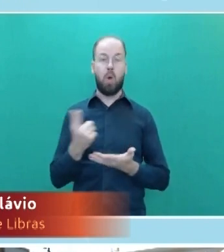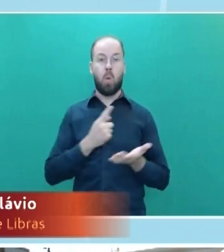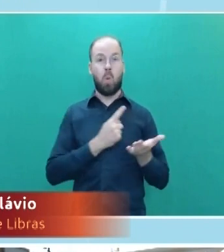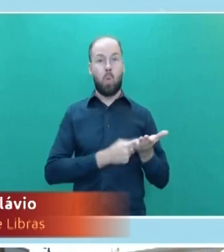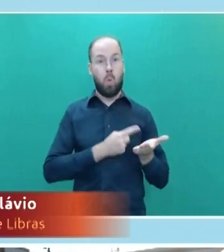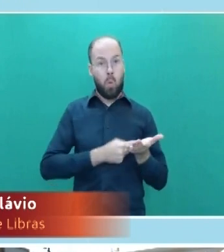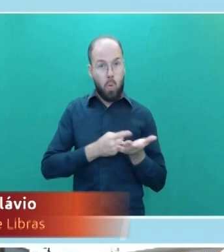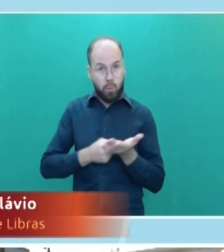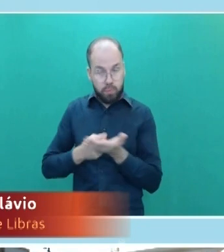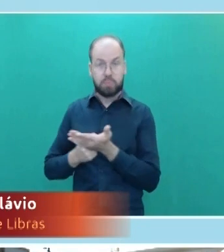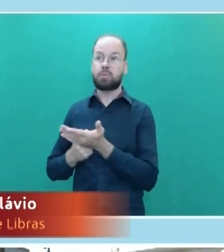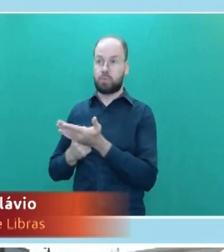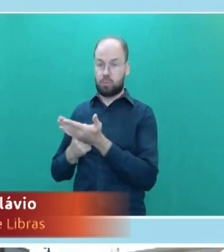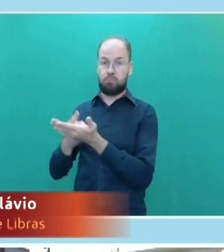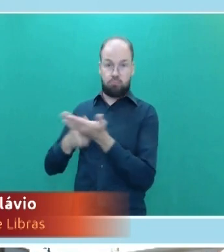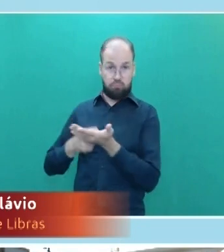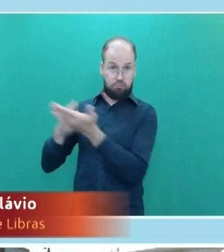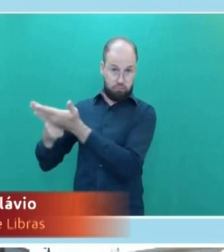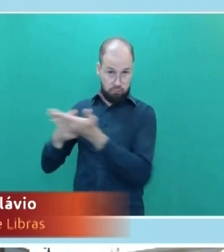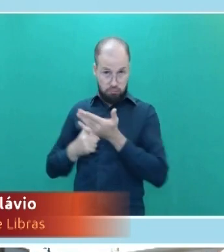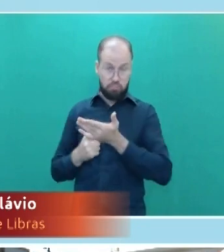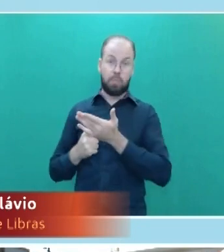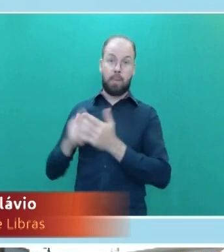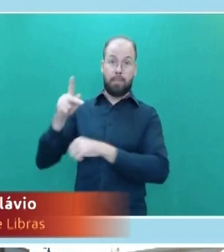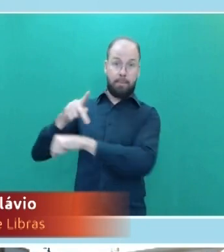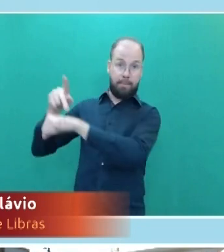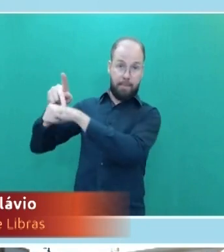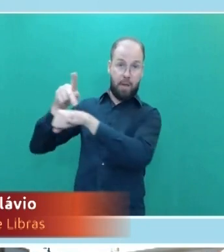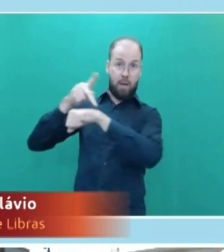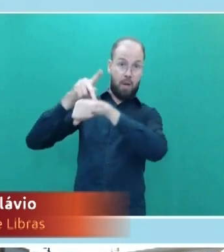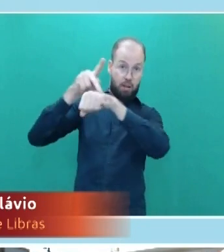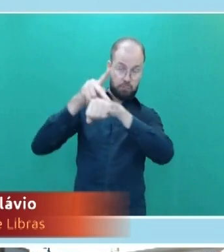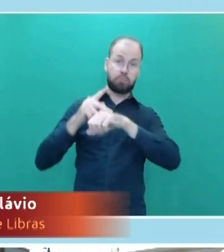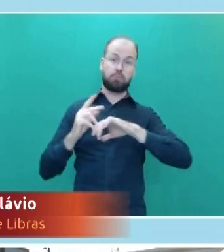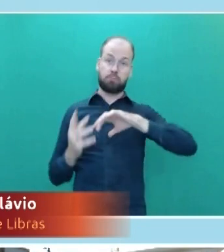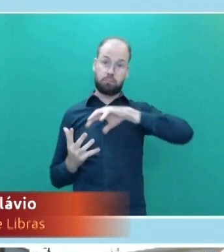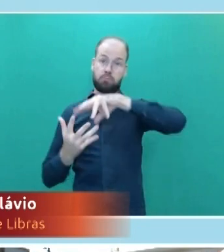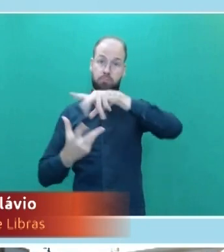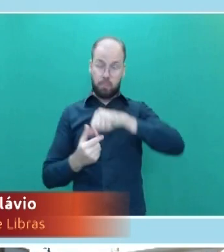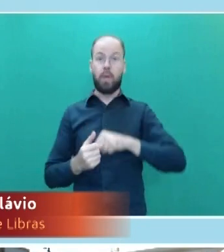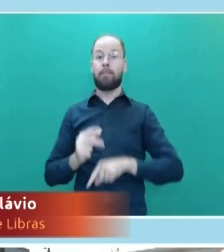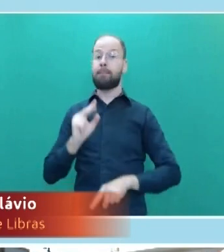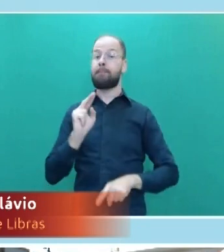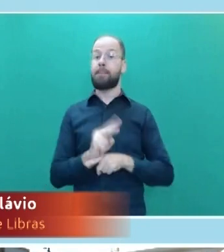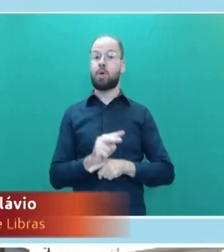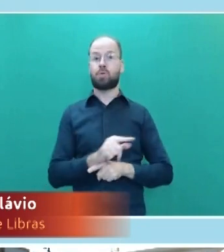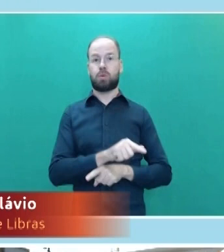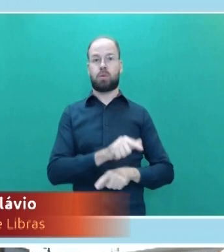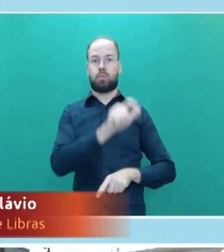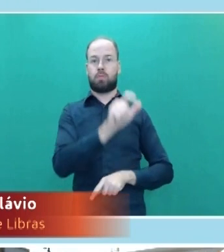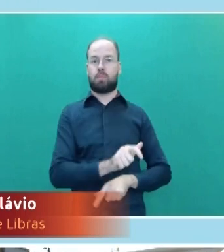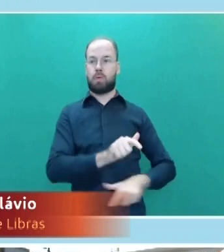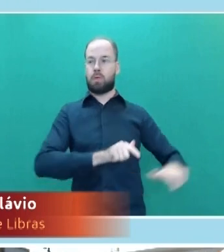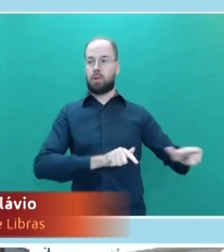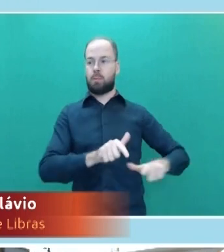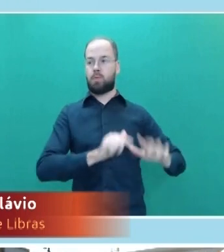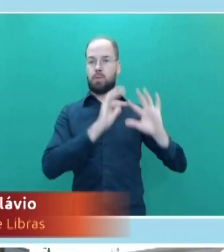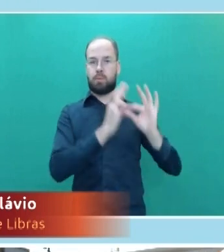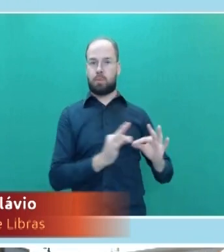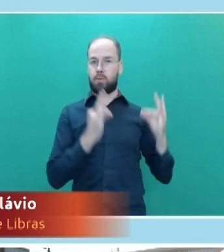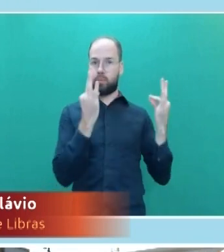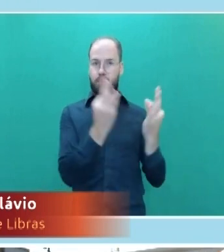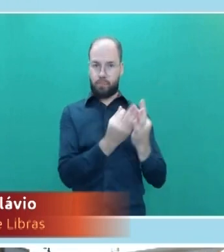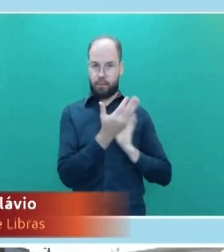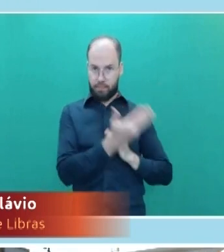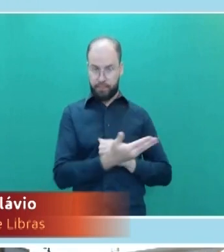compromissos internacionais que ele assumiu, no sentido de proteger o trabalhador e a sua família. Então, como o